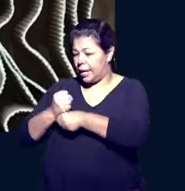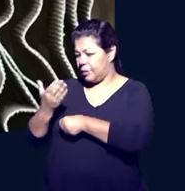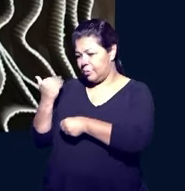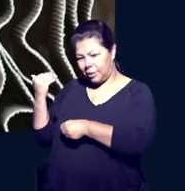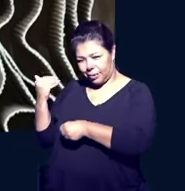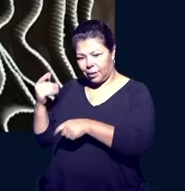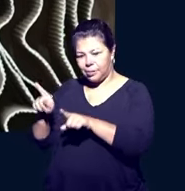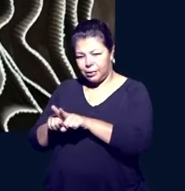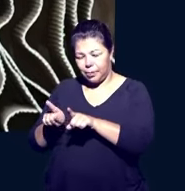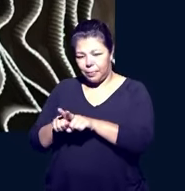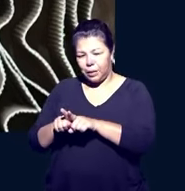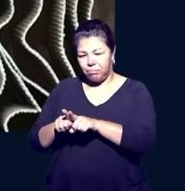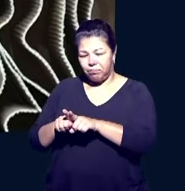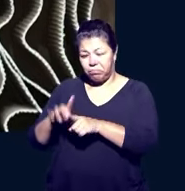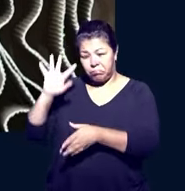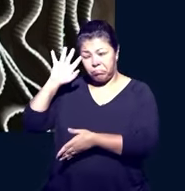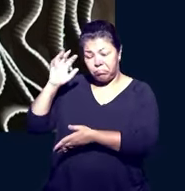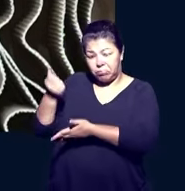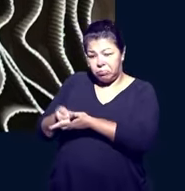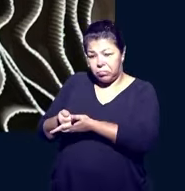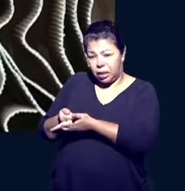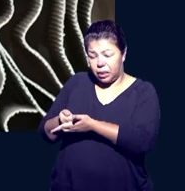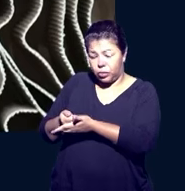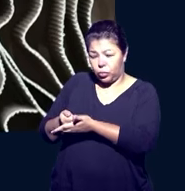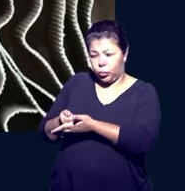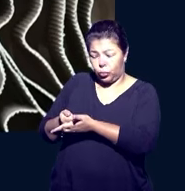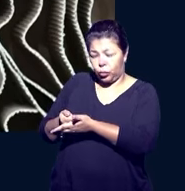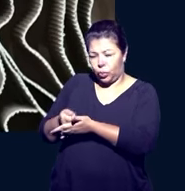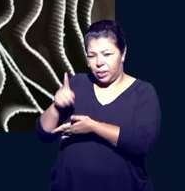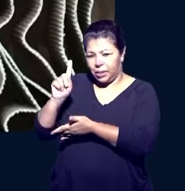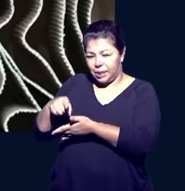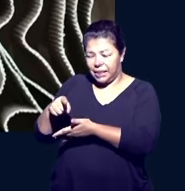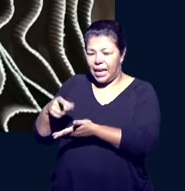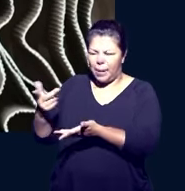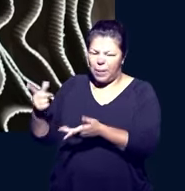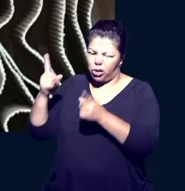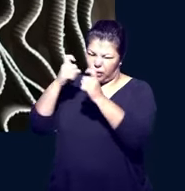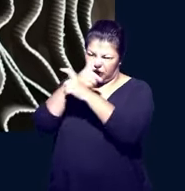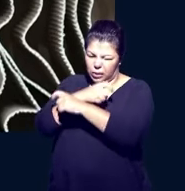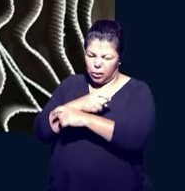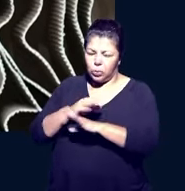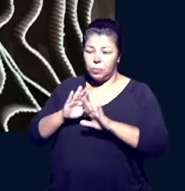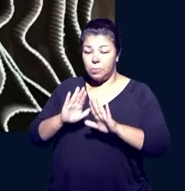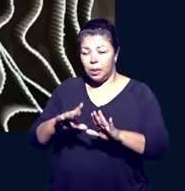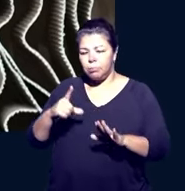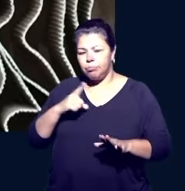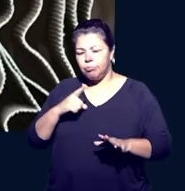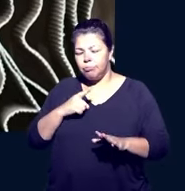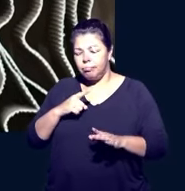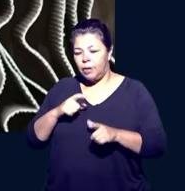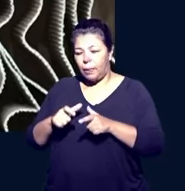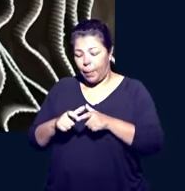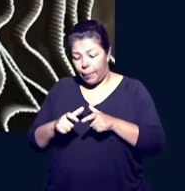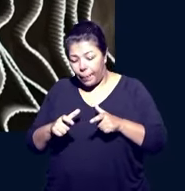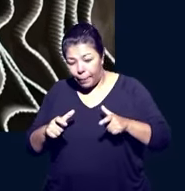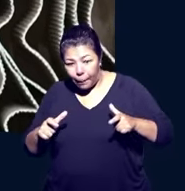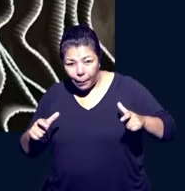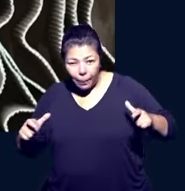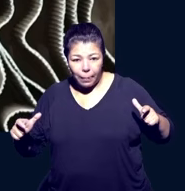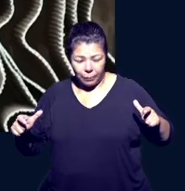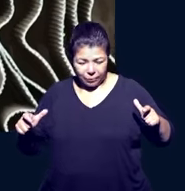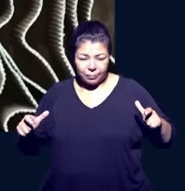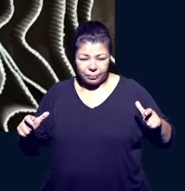eram mais raras mais recentemente houve um aumento grande significativo que